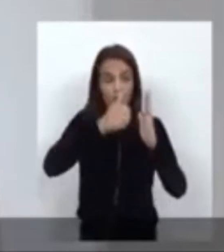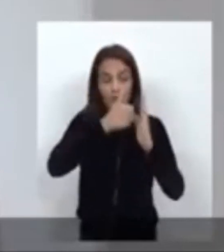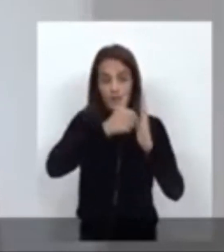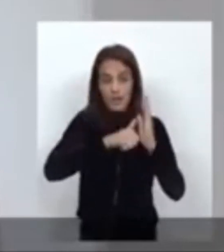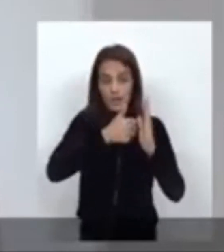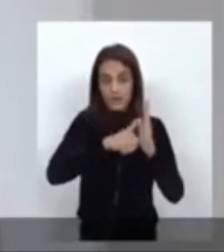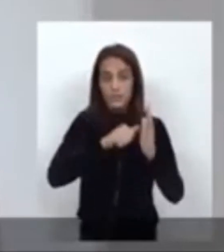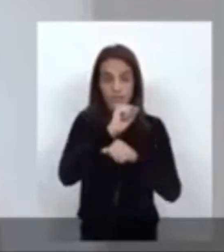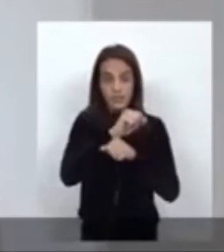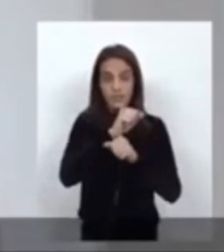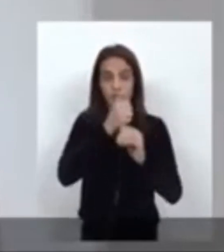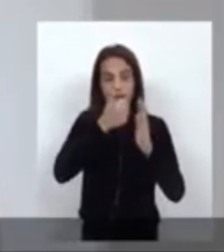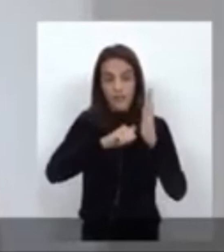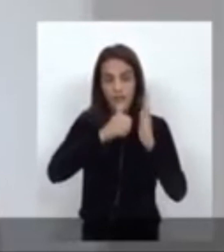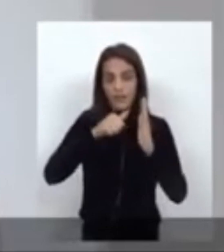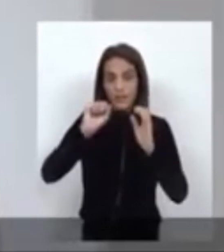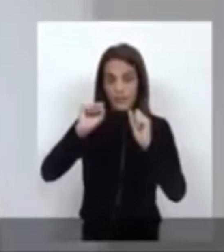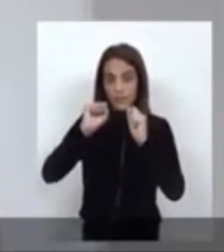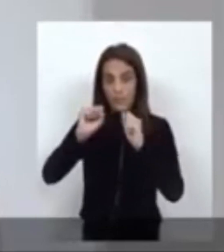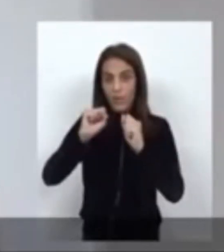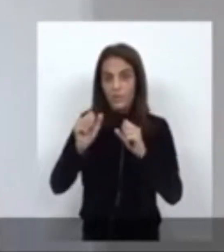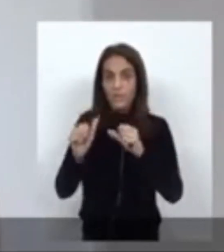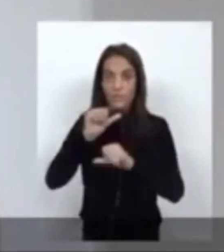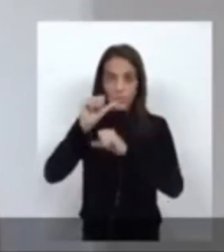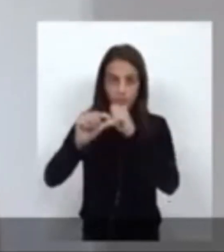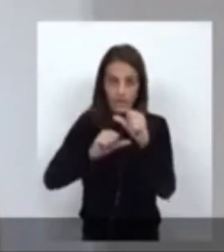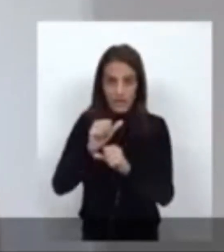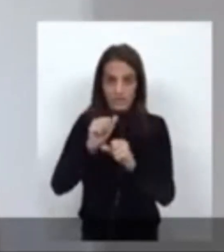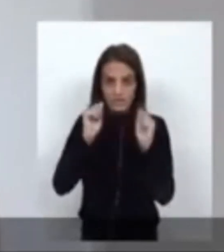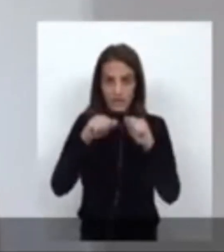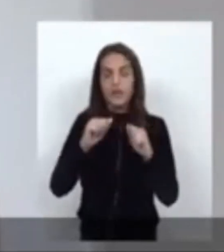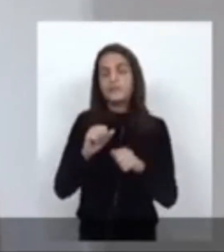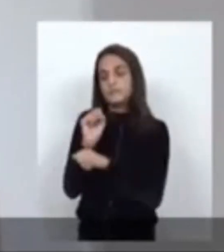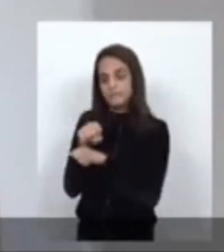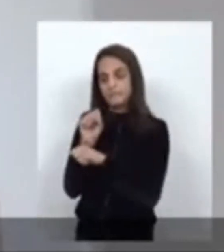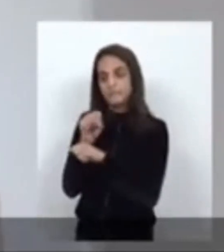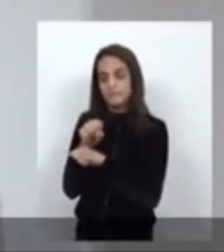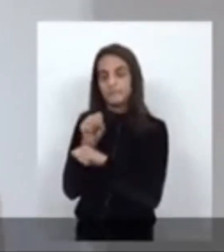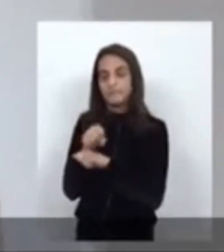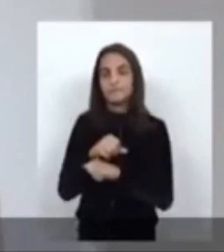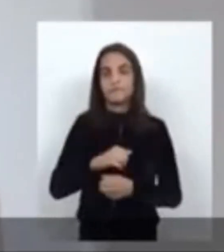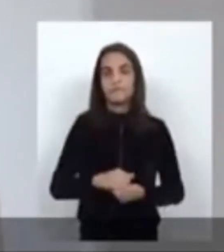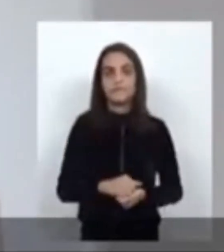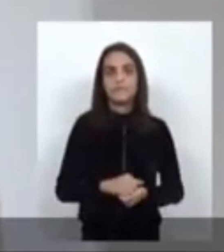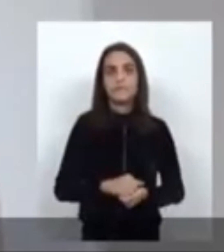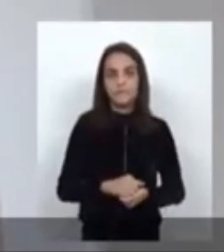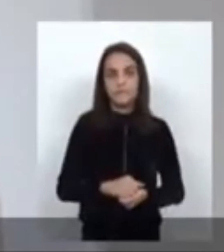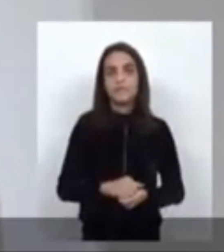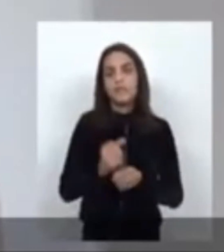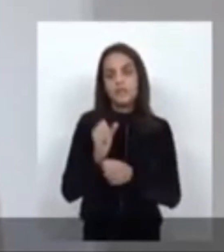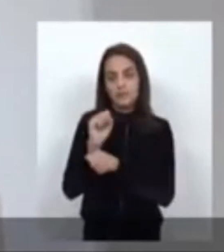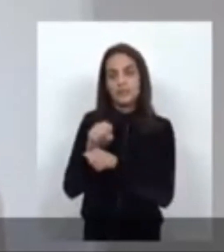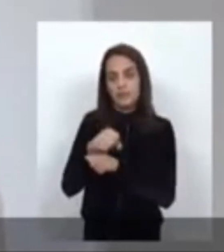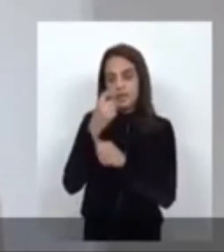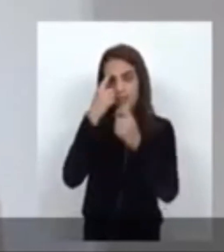se bem avaliado, ele pode ser reconduzido? Sim. Sim, sim. Essa, acho que era a dúvida do categoria O.